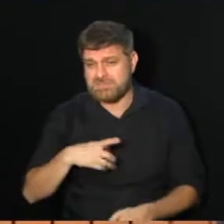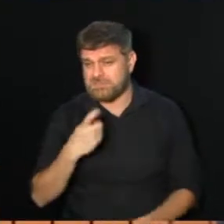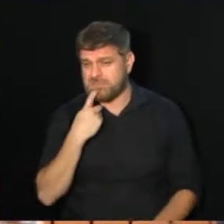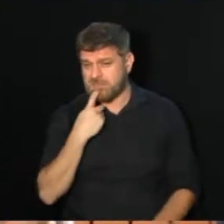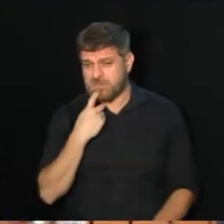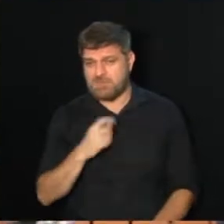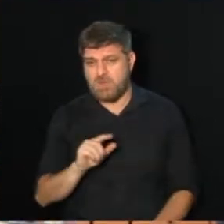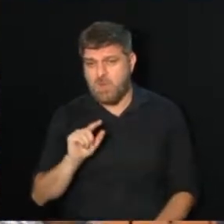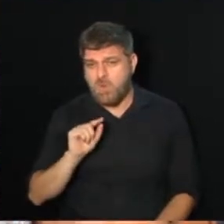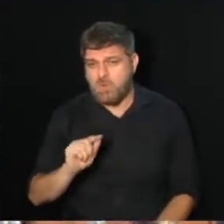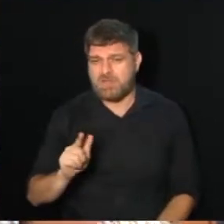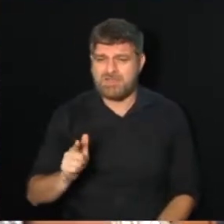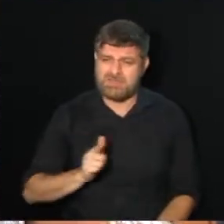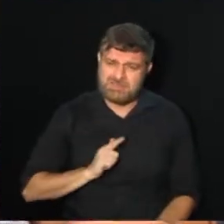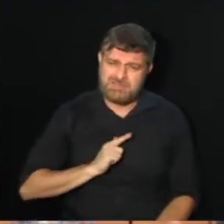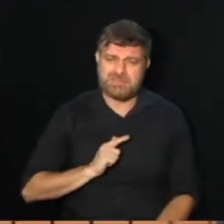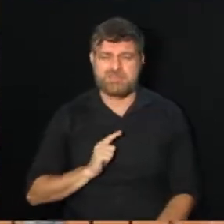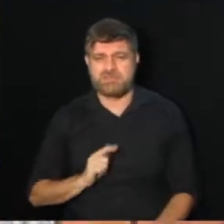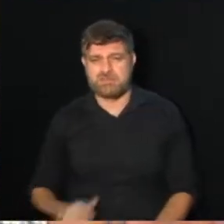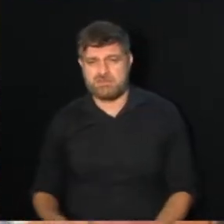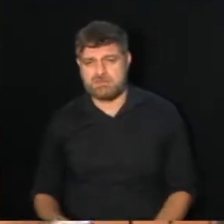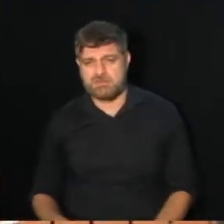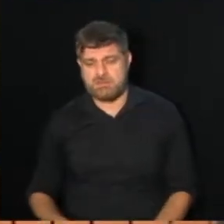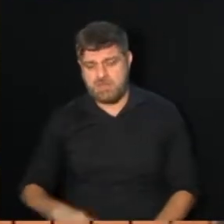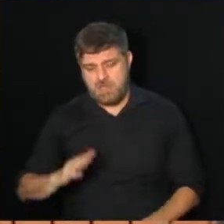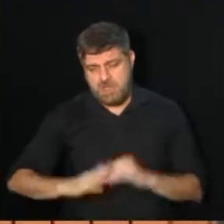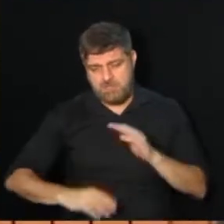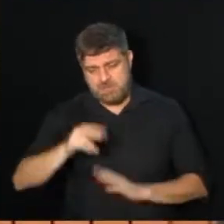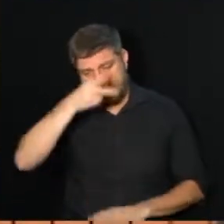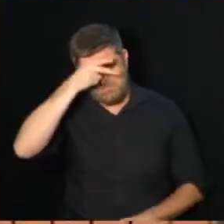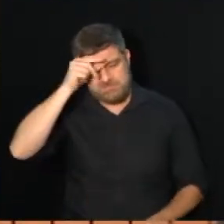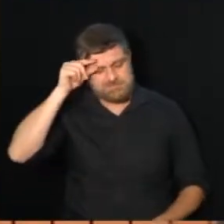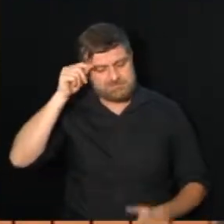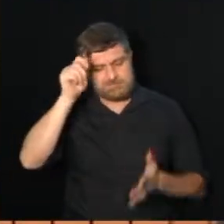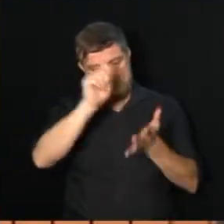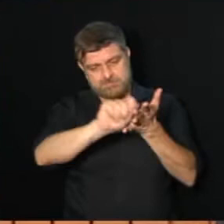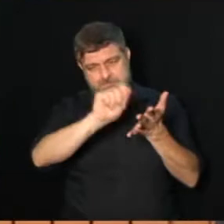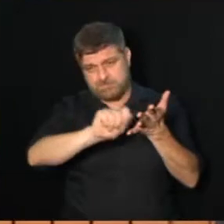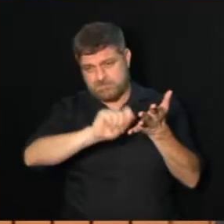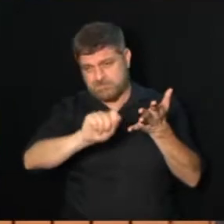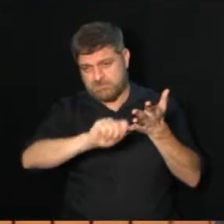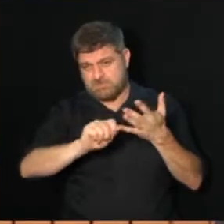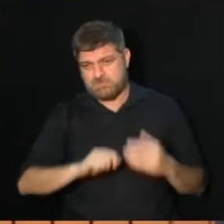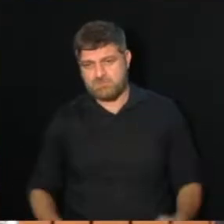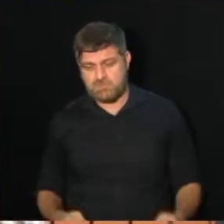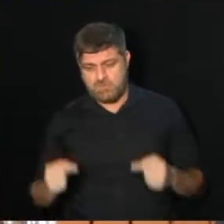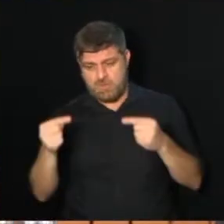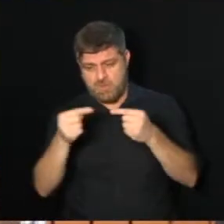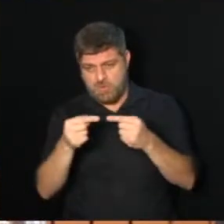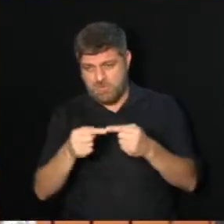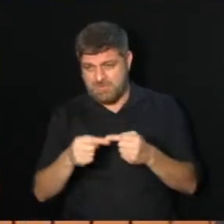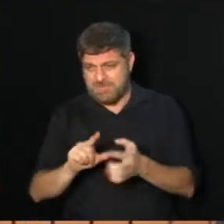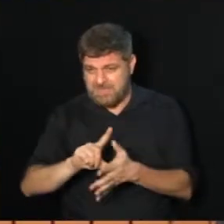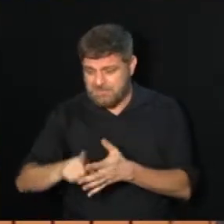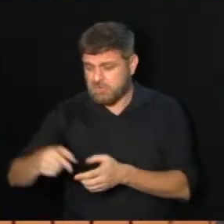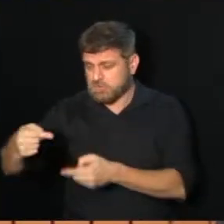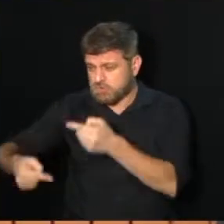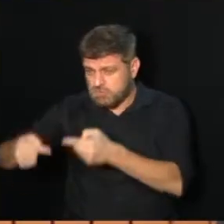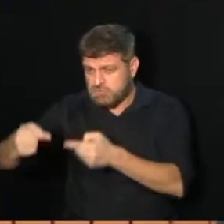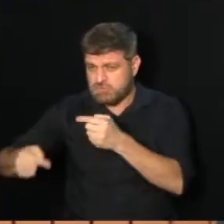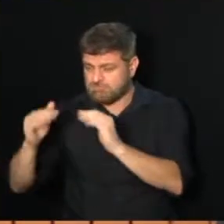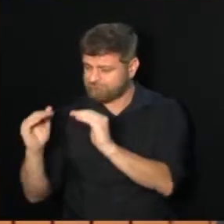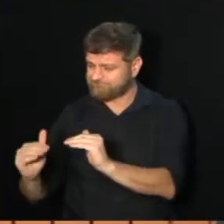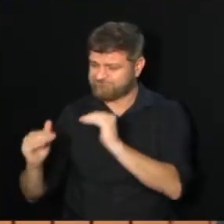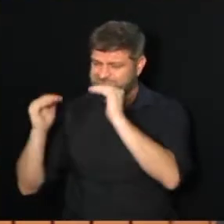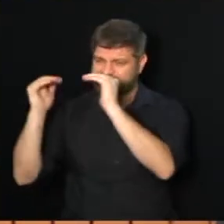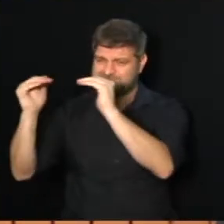principalmente, evidentemente que em razão de uma ação do Poder Executivo, do prefeito municipal, totalmente harmônico, depois de discutir no mais alto